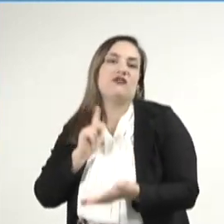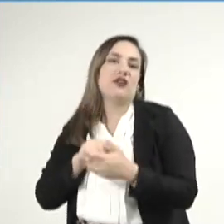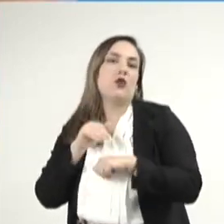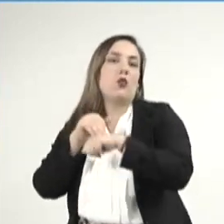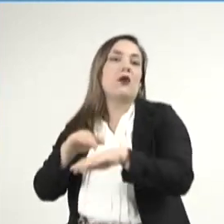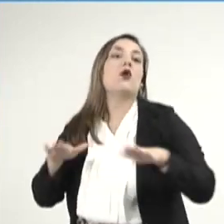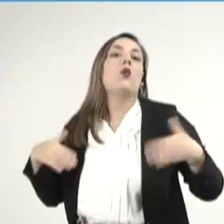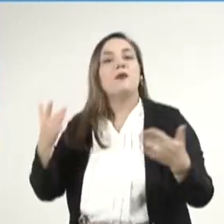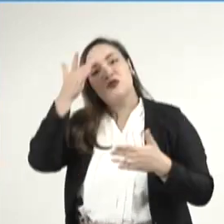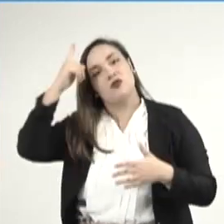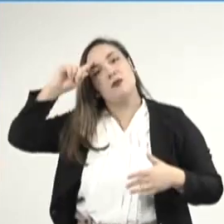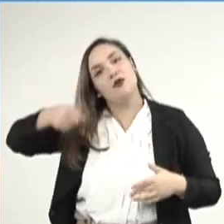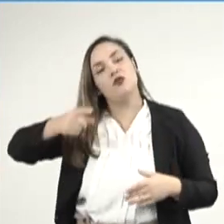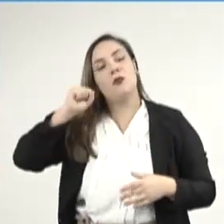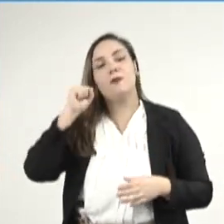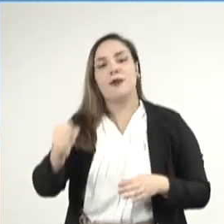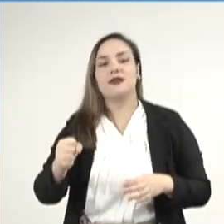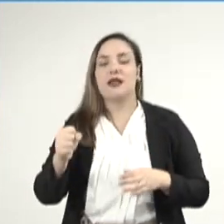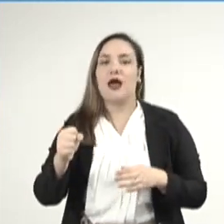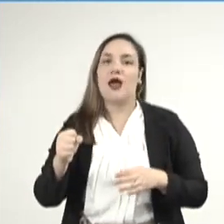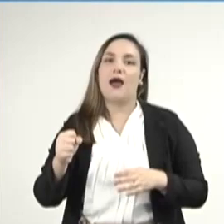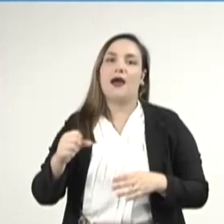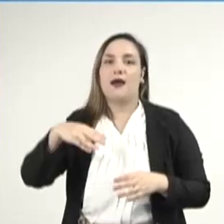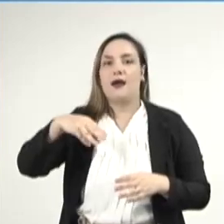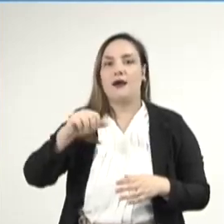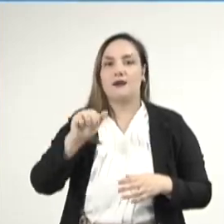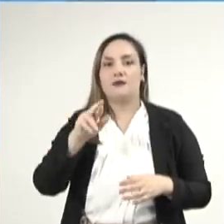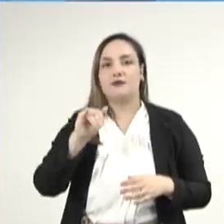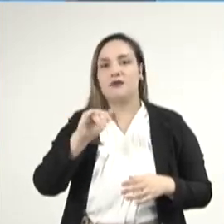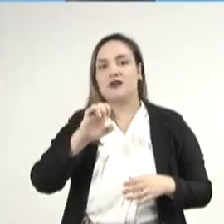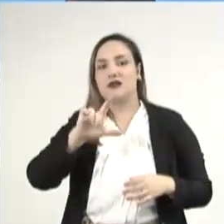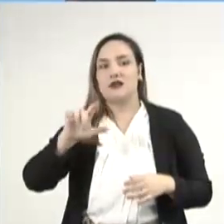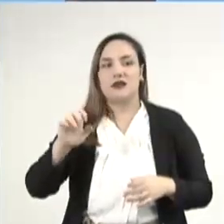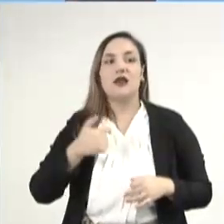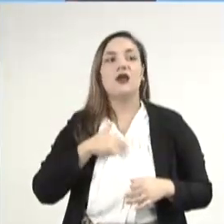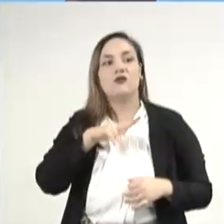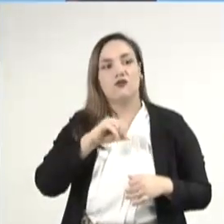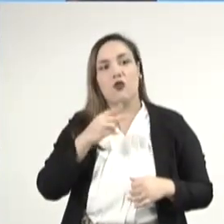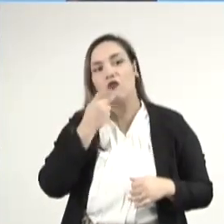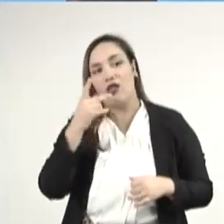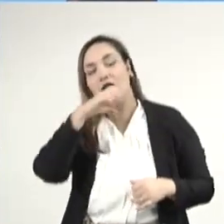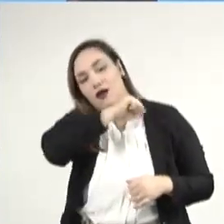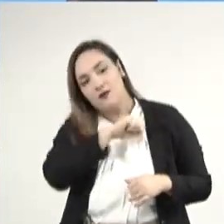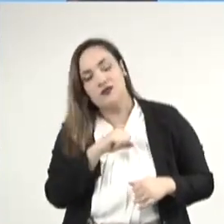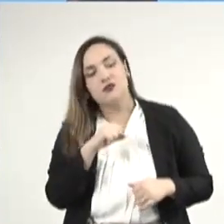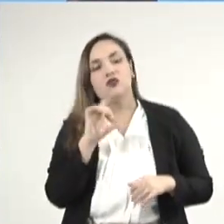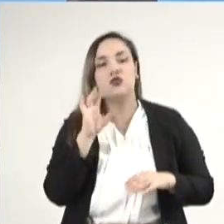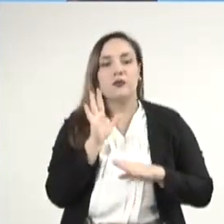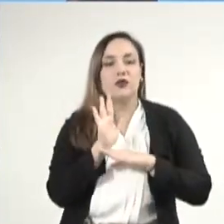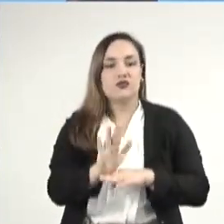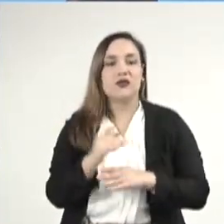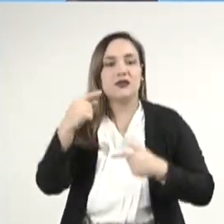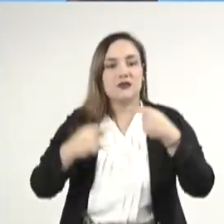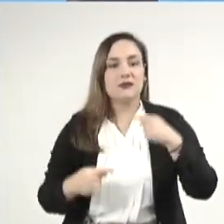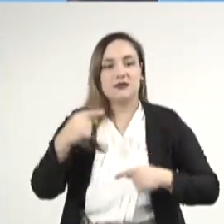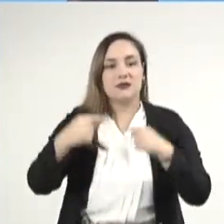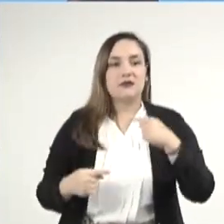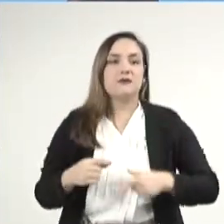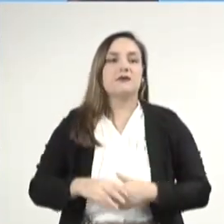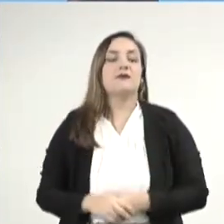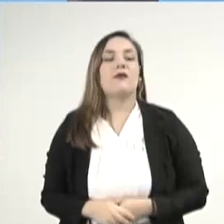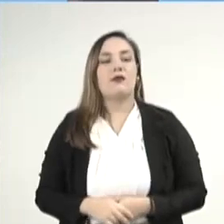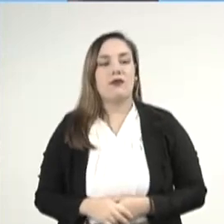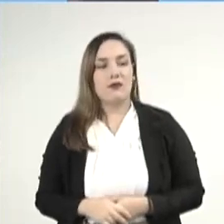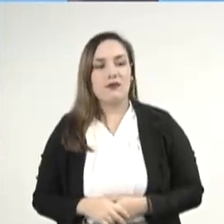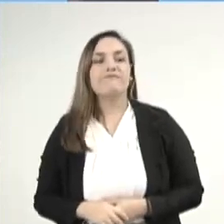mandou matar. Concedo uma parte. Deputado, uma parte de forma rápida, só para contribuir com o debate.